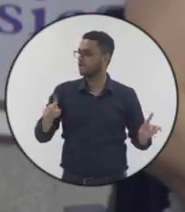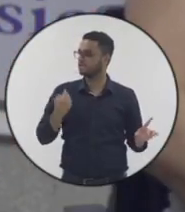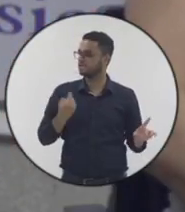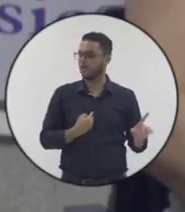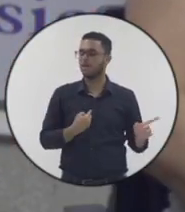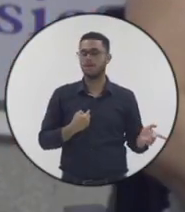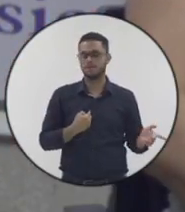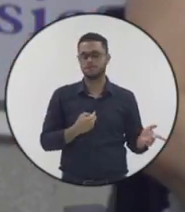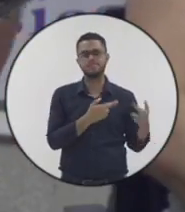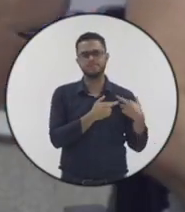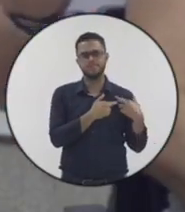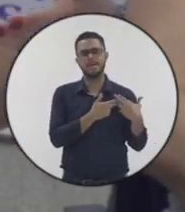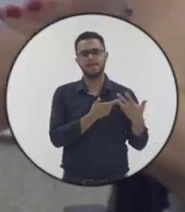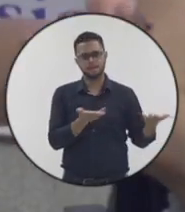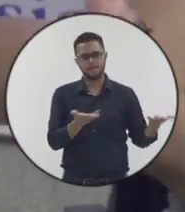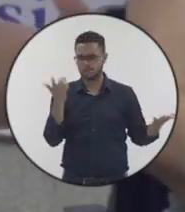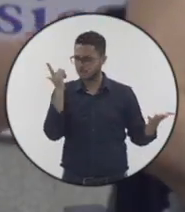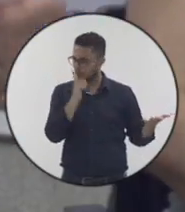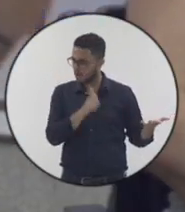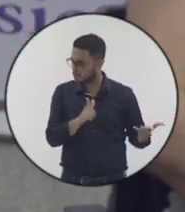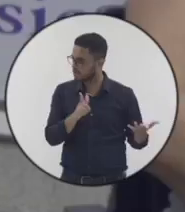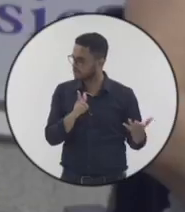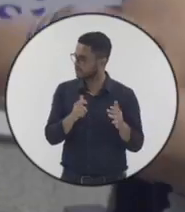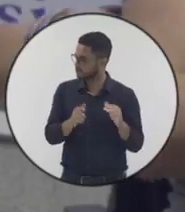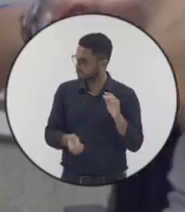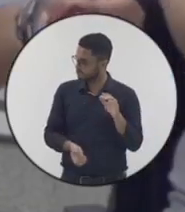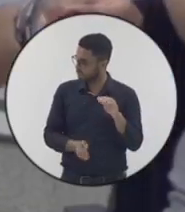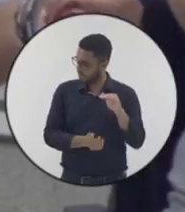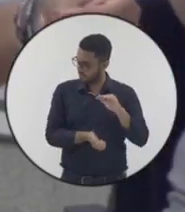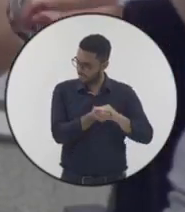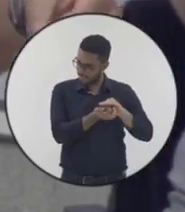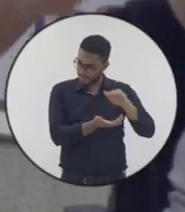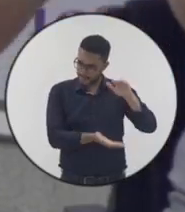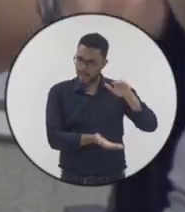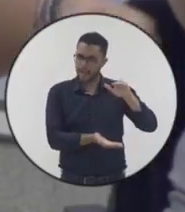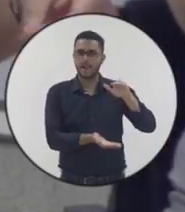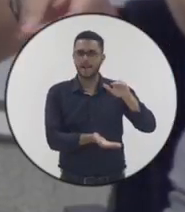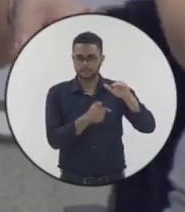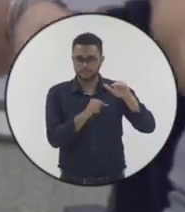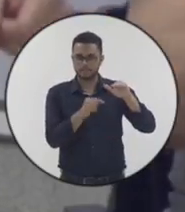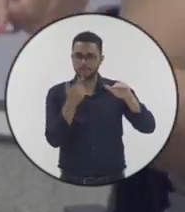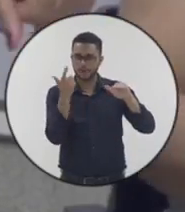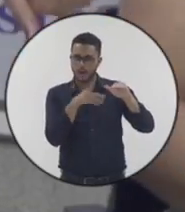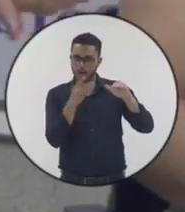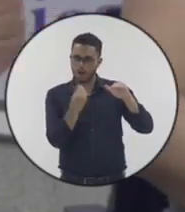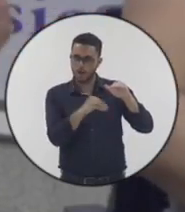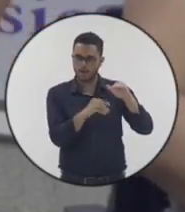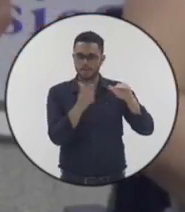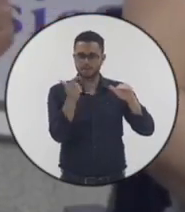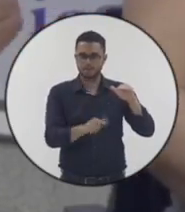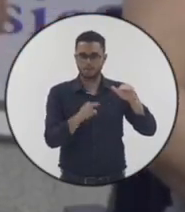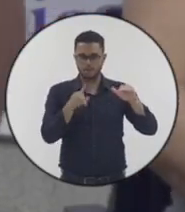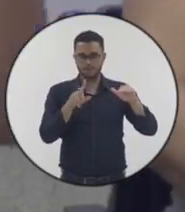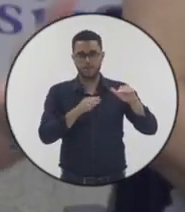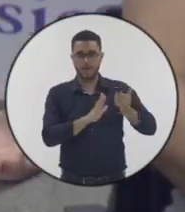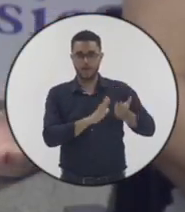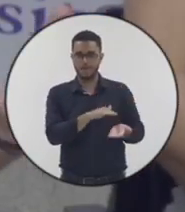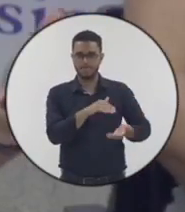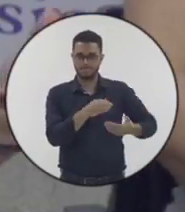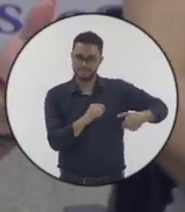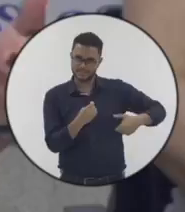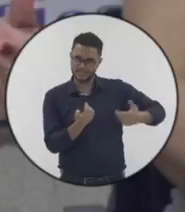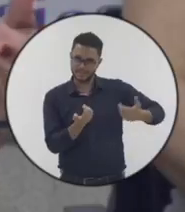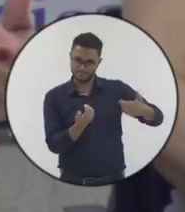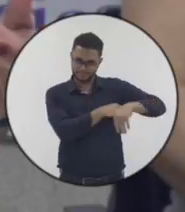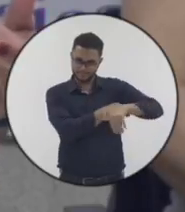enquanto responsável disso, de montar esse glossarinho, e aí essa resolução vai ser mais um documento que a gente vai ter que andar debaixo do braço para levar